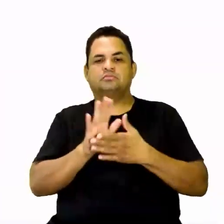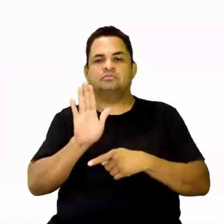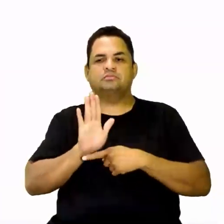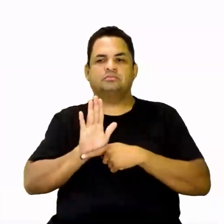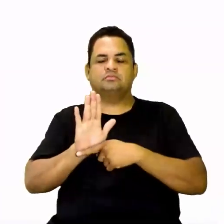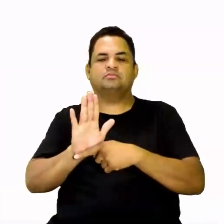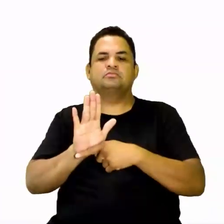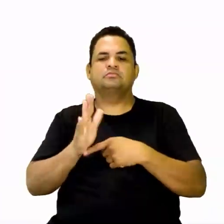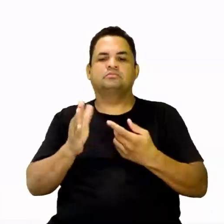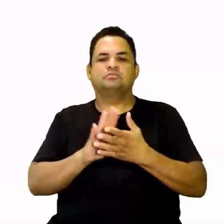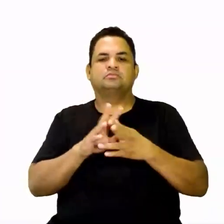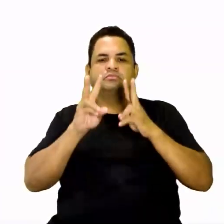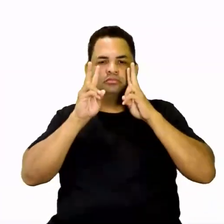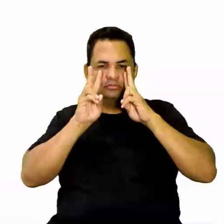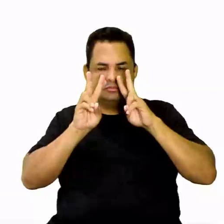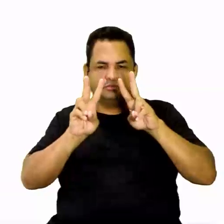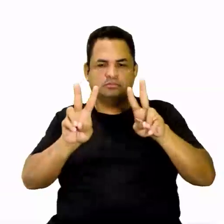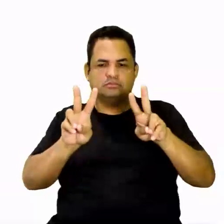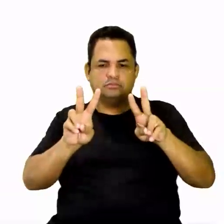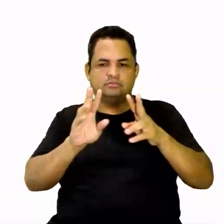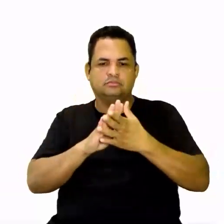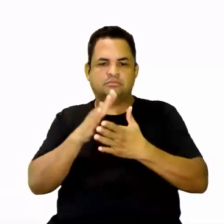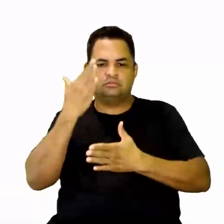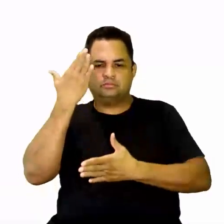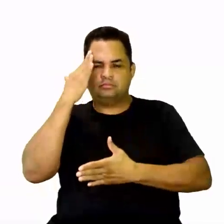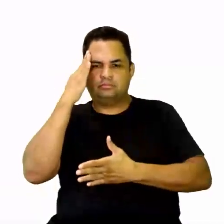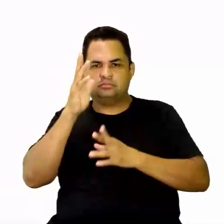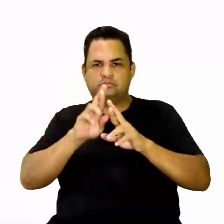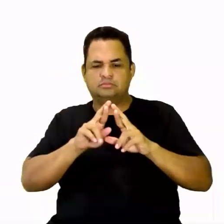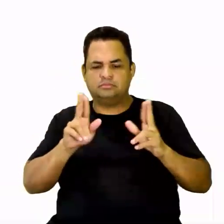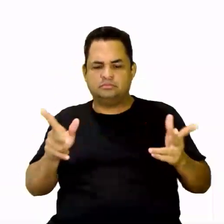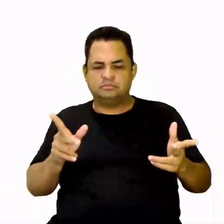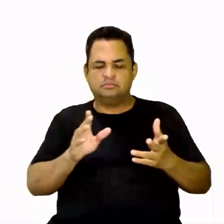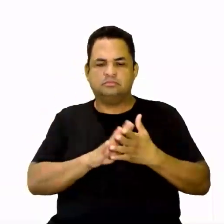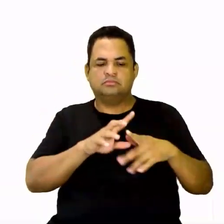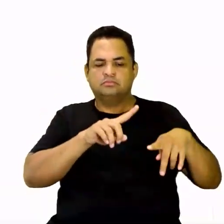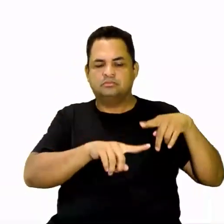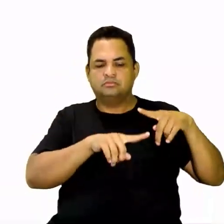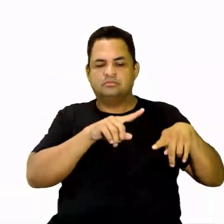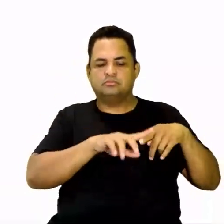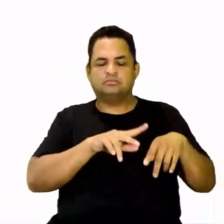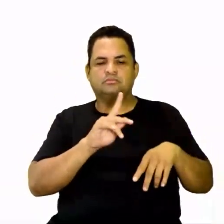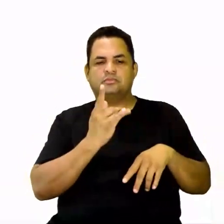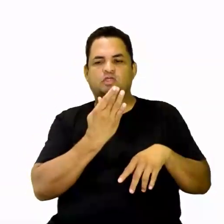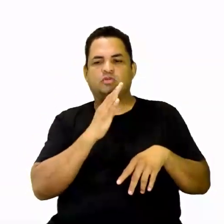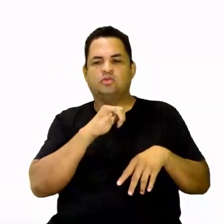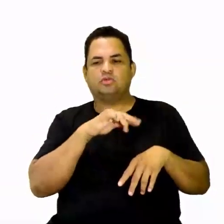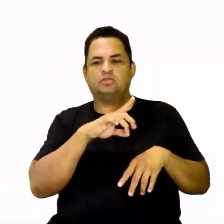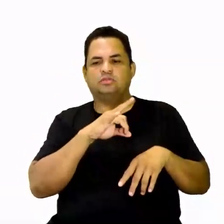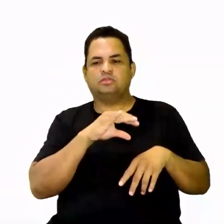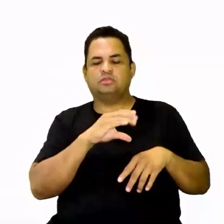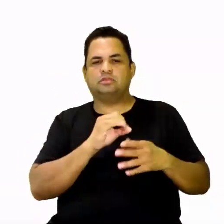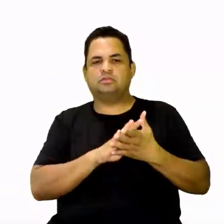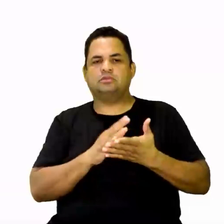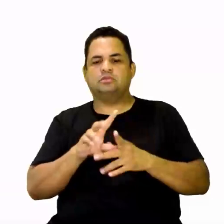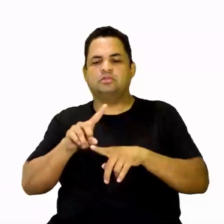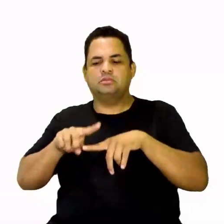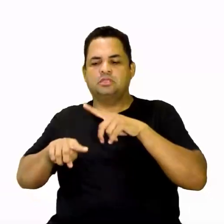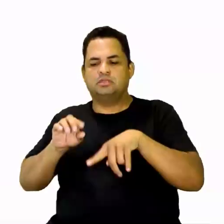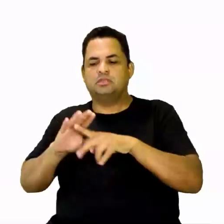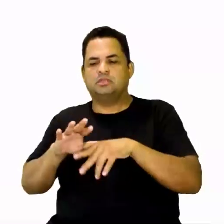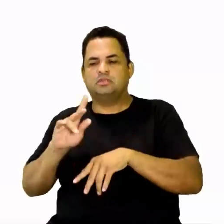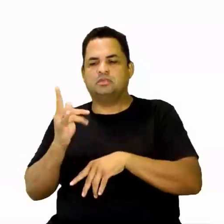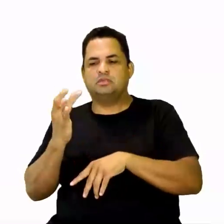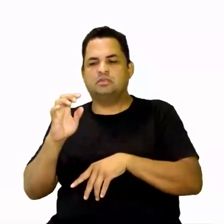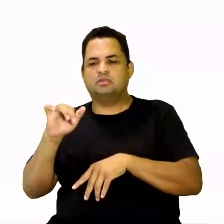você visualizar e entender a diferença de um material homogêneo, material heterogêneo, ou